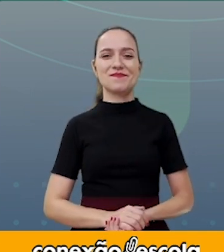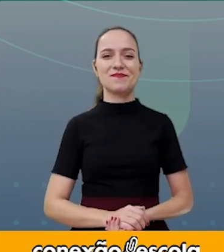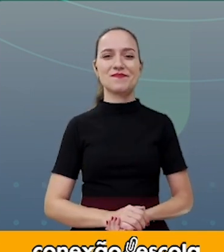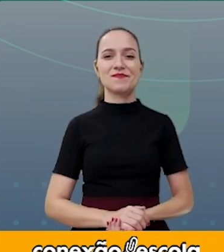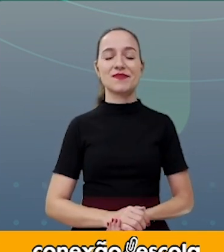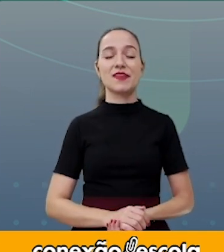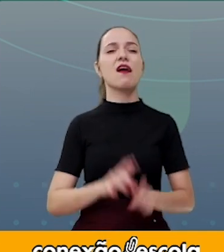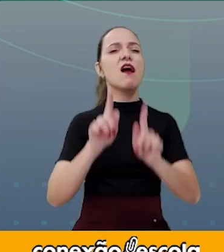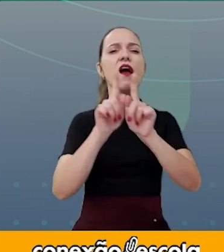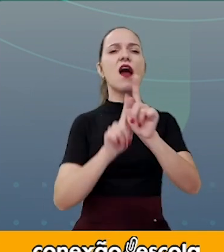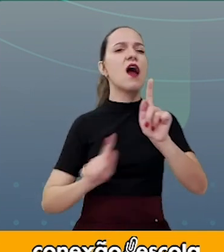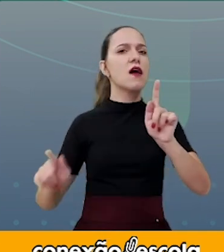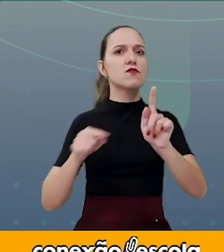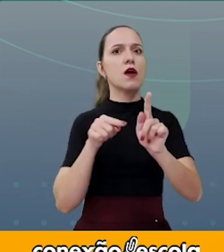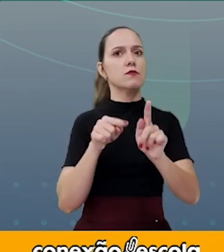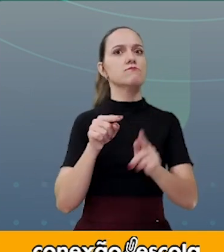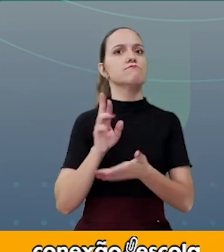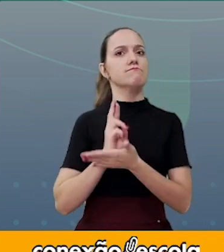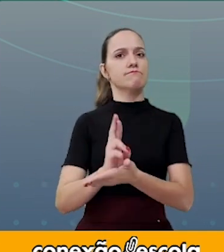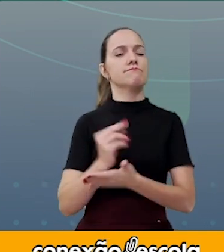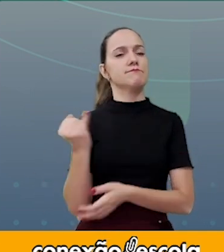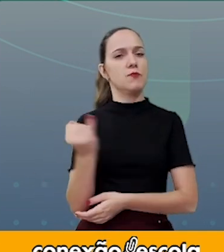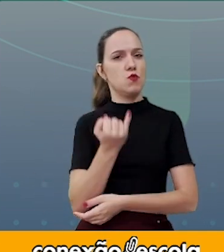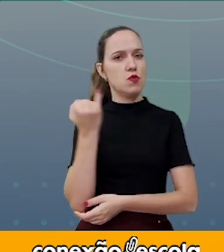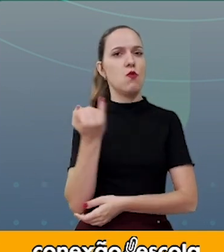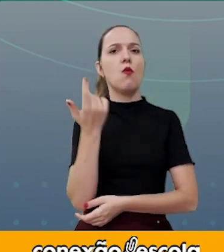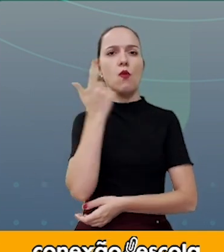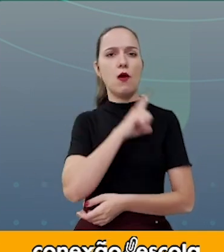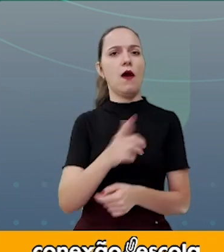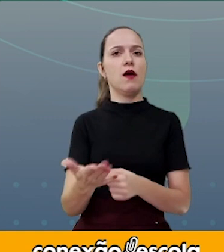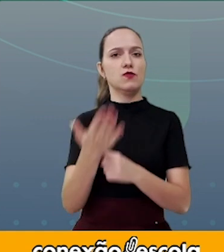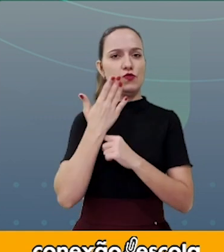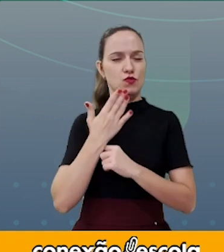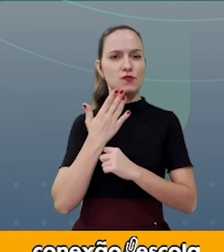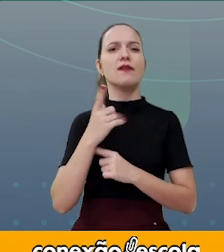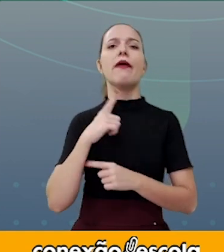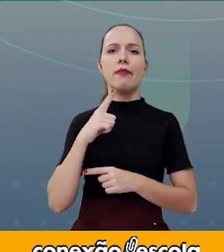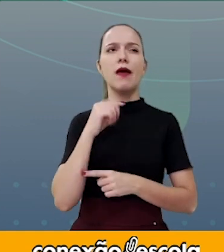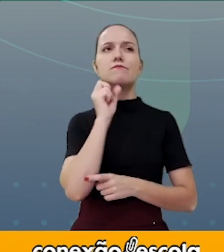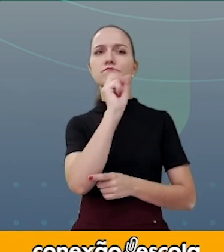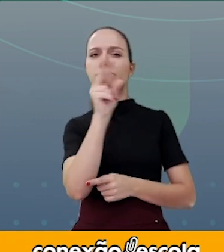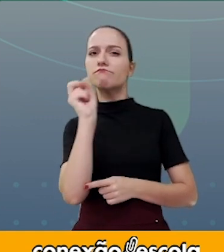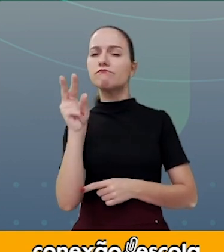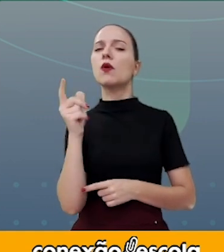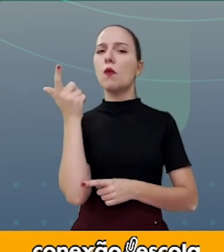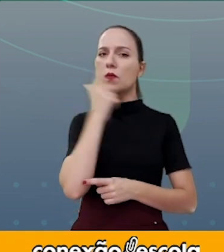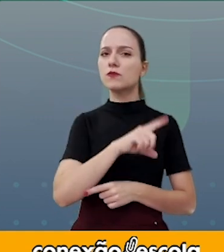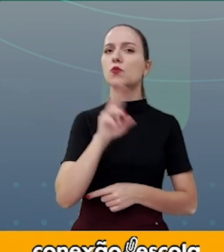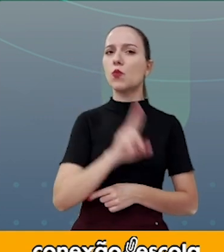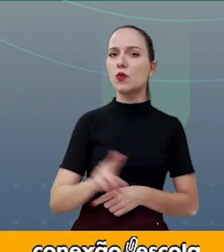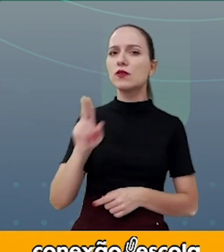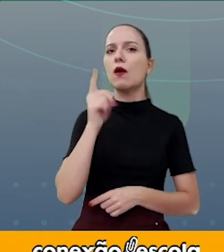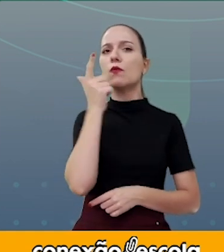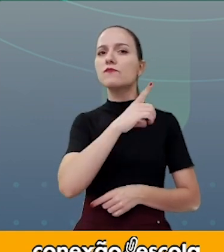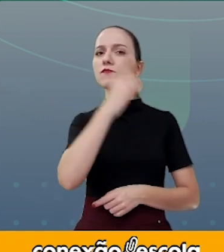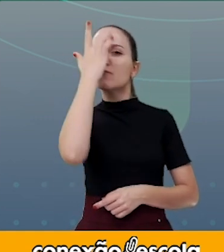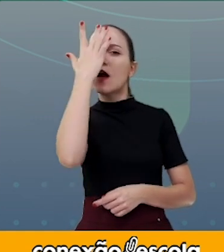que é um recurso muito importante e muito utilizado para facilitar